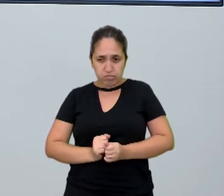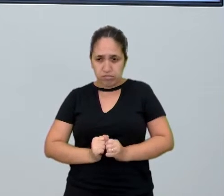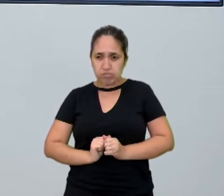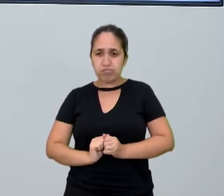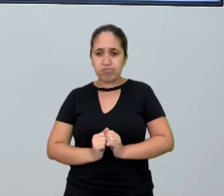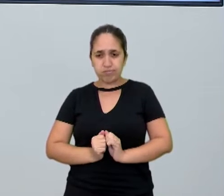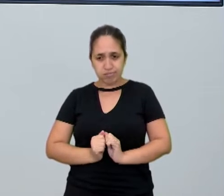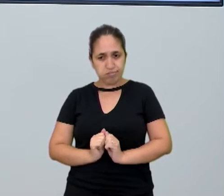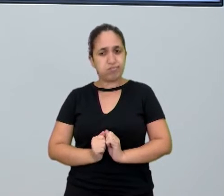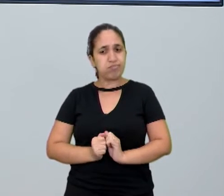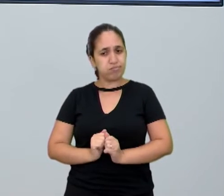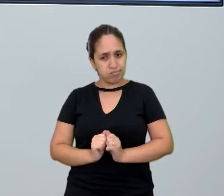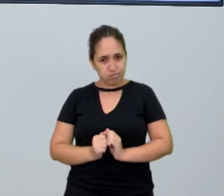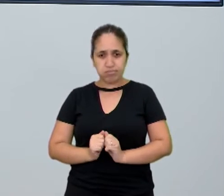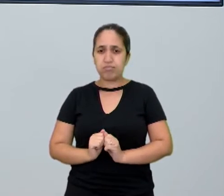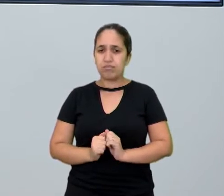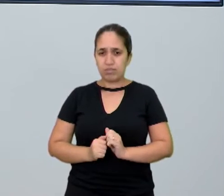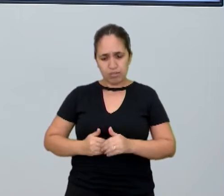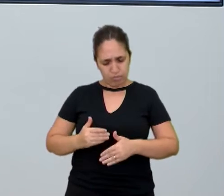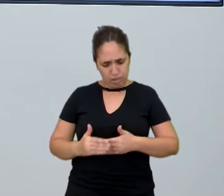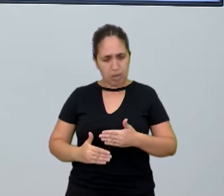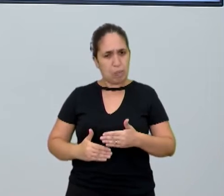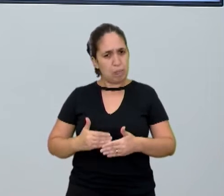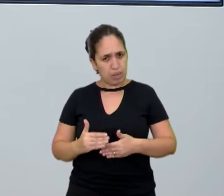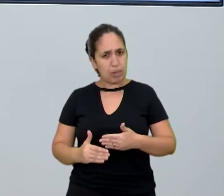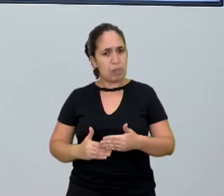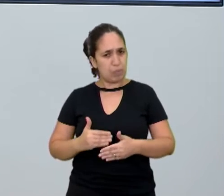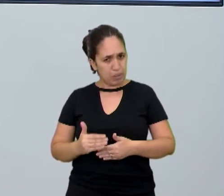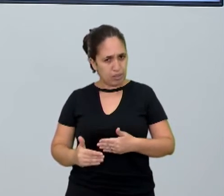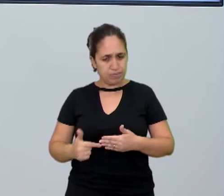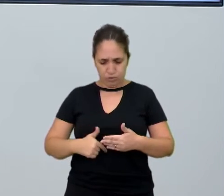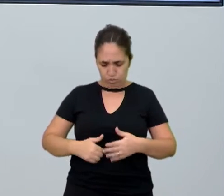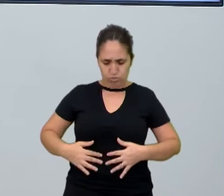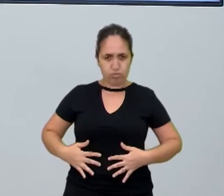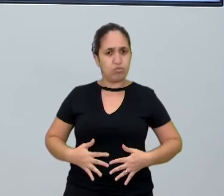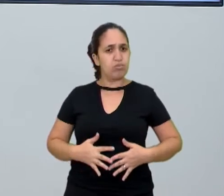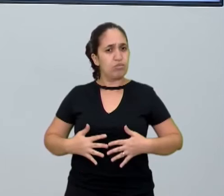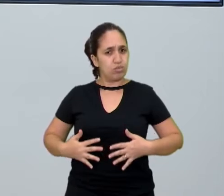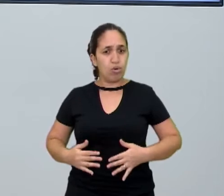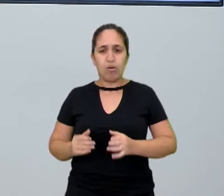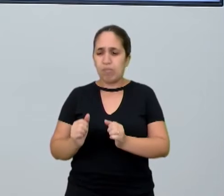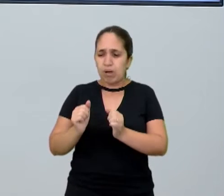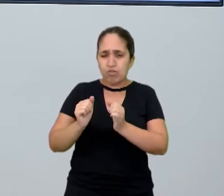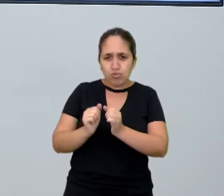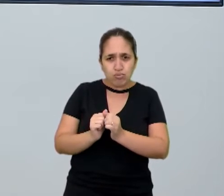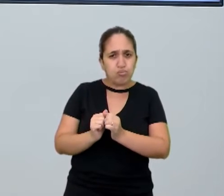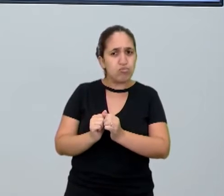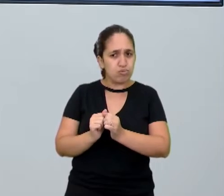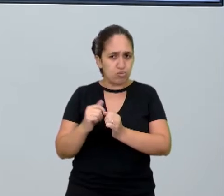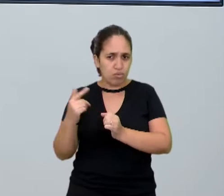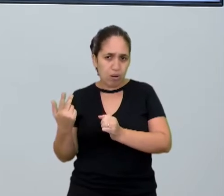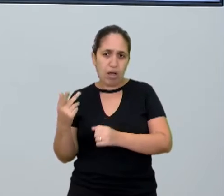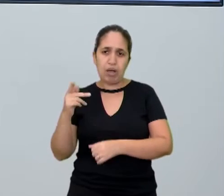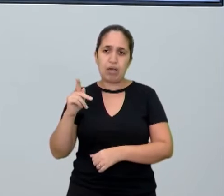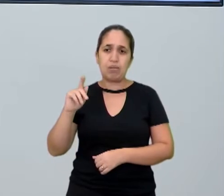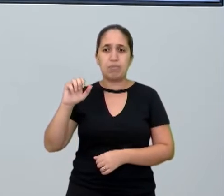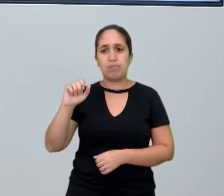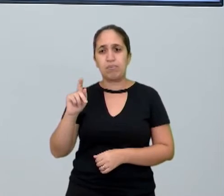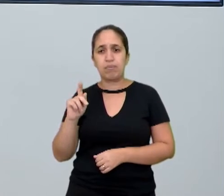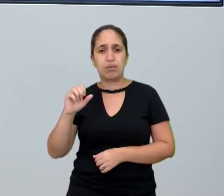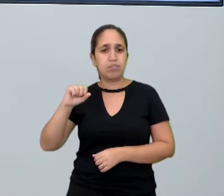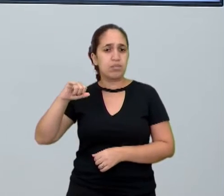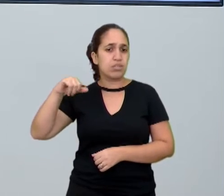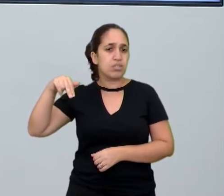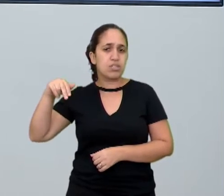o processo de digestão dos alimentos que começam ali no estômago, junto com a ação das enzimas, né, da pepsina, dos ácidos